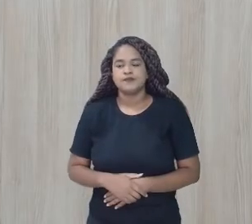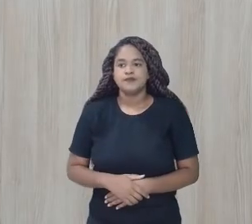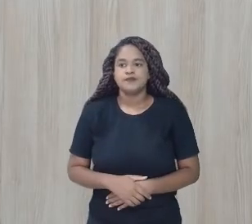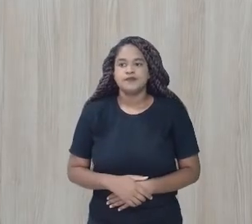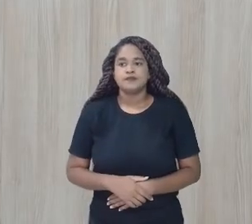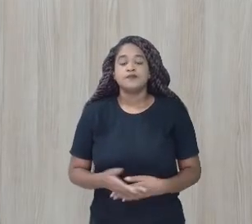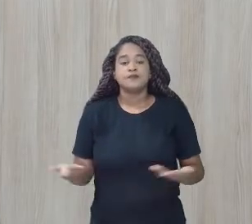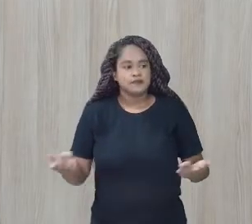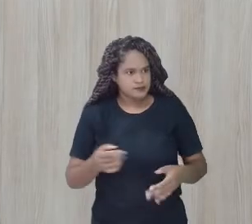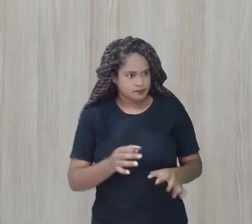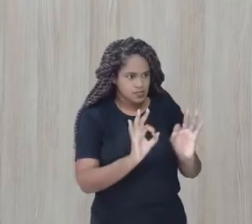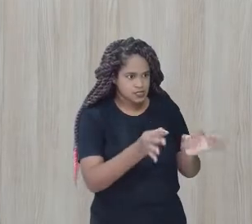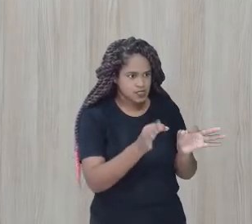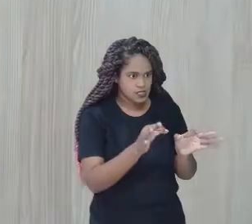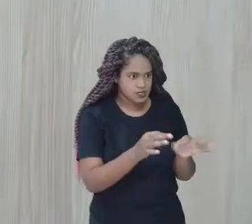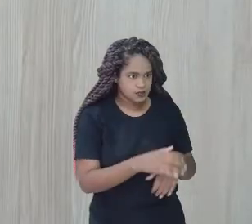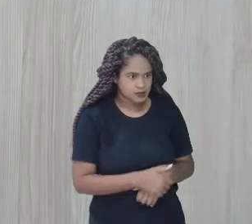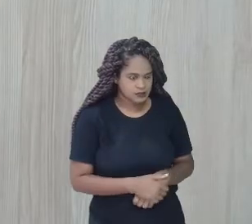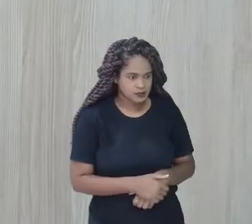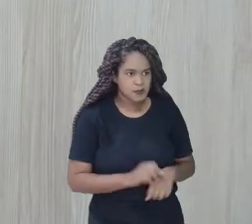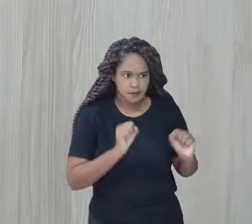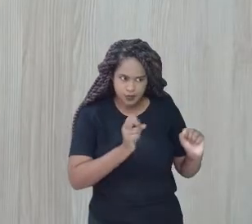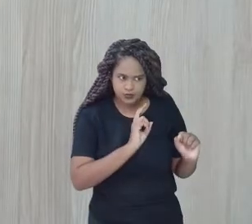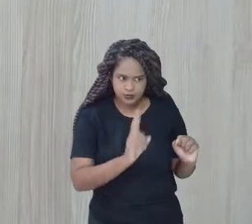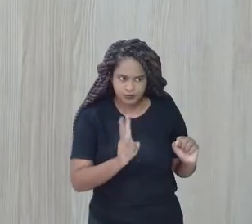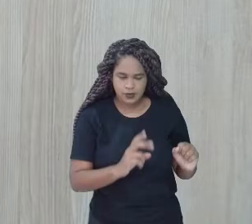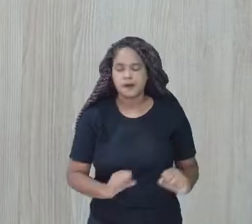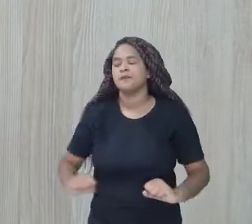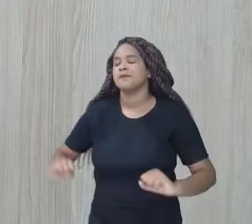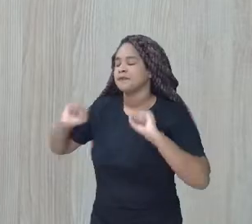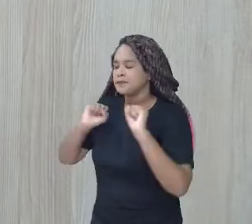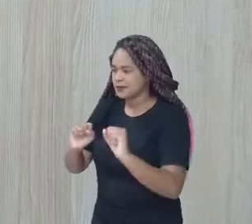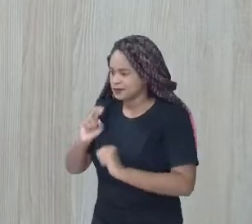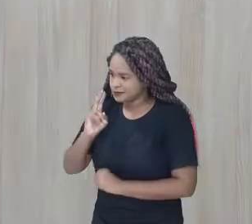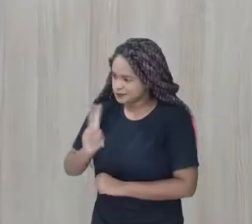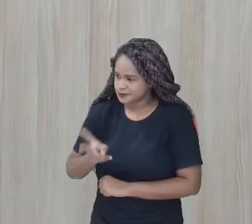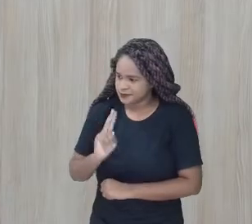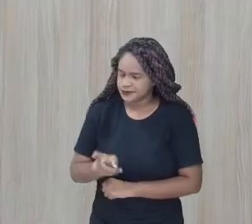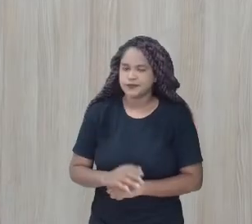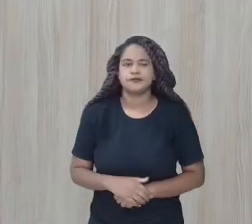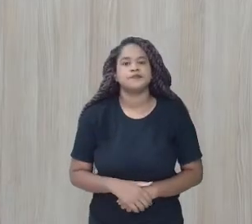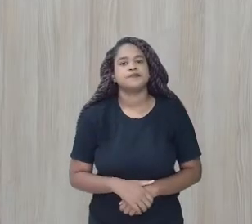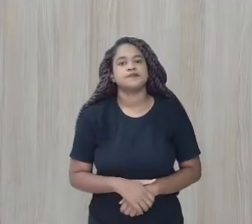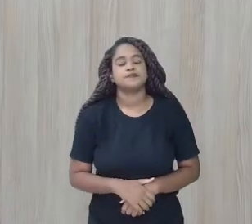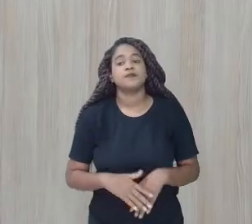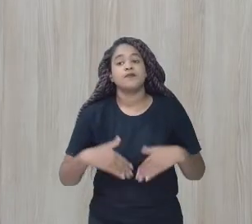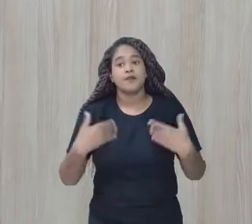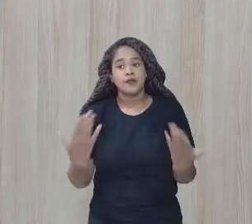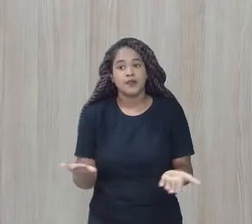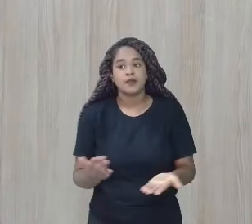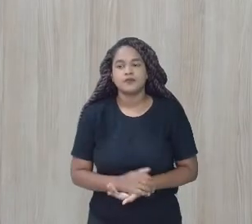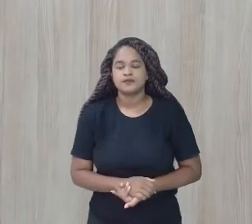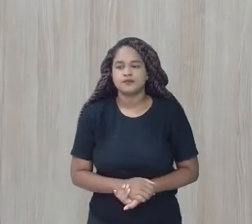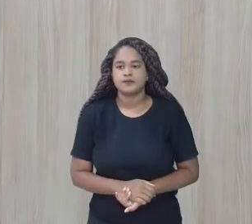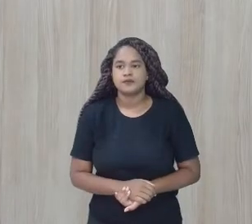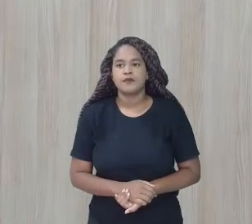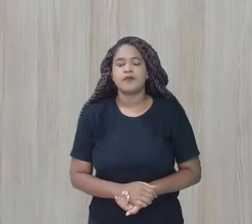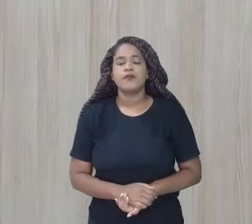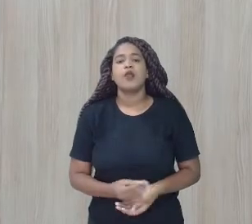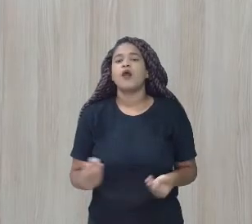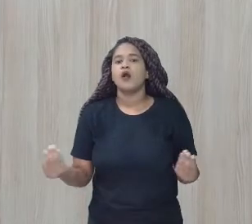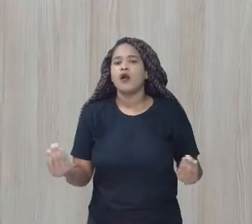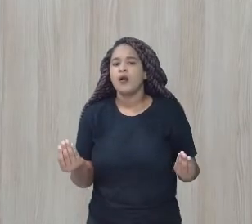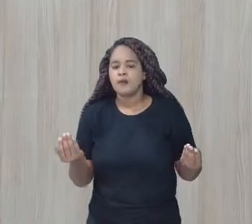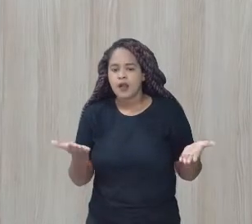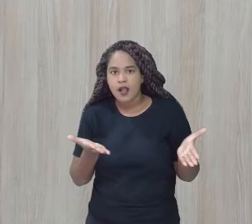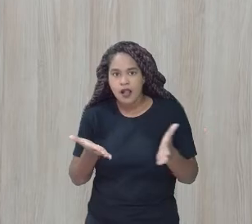a professora Vanessa. Tudo certinho aí, professora? Tudo certinho. Posso continuar? Pode continuar. Então, vamos lá. Então, ó, qual é o caminho que a gente